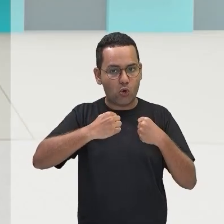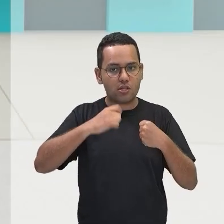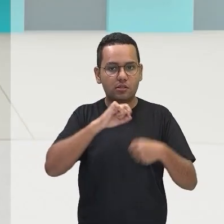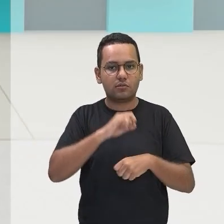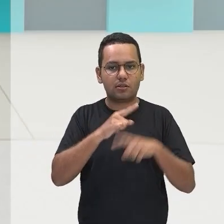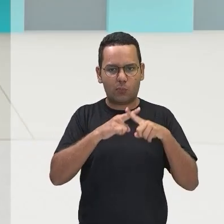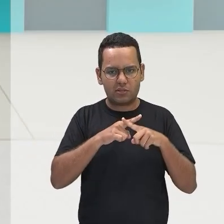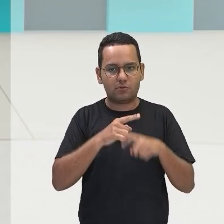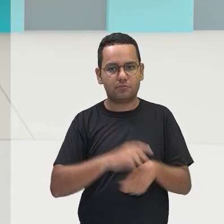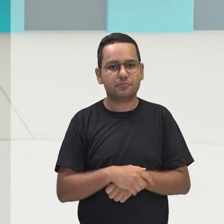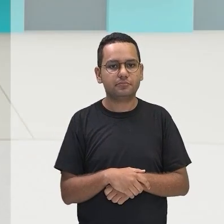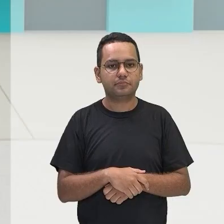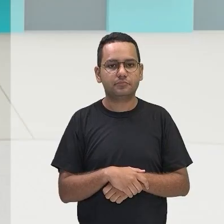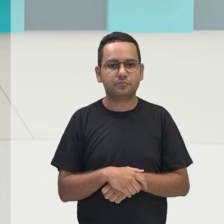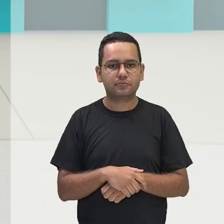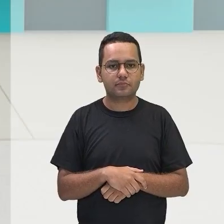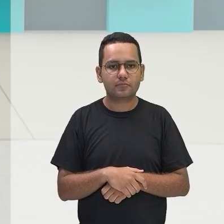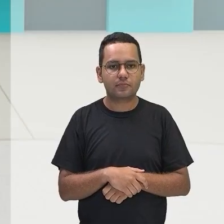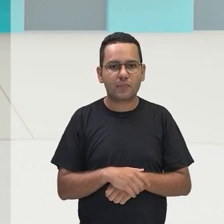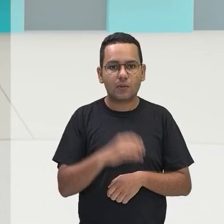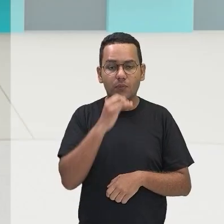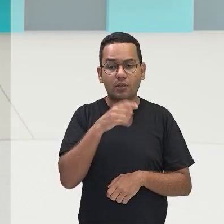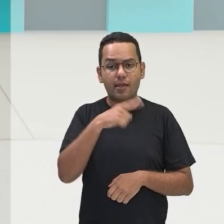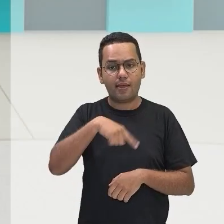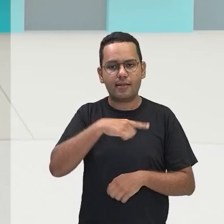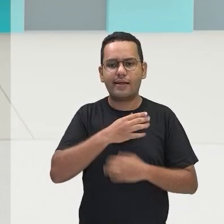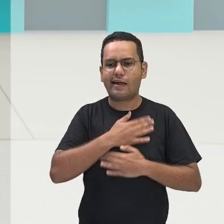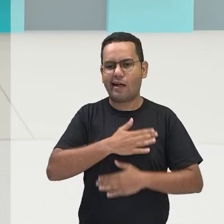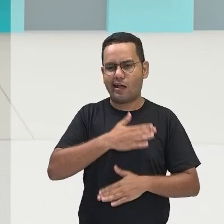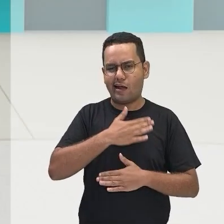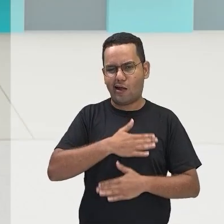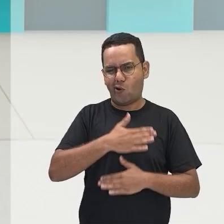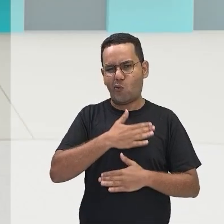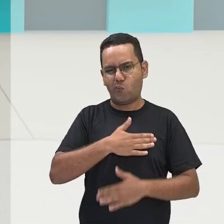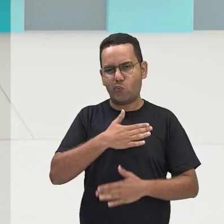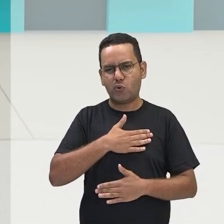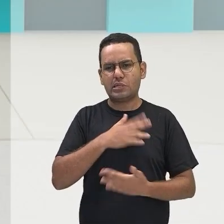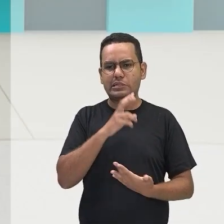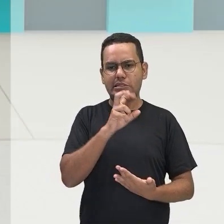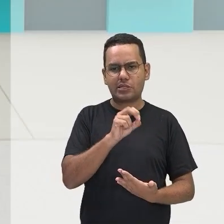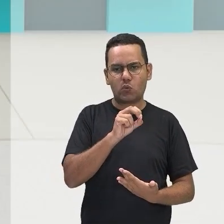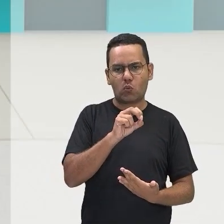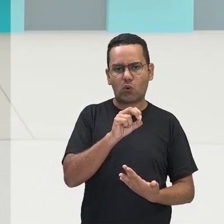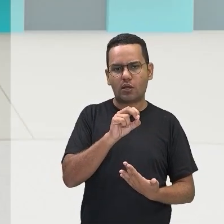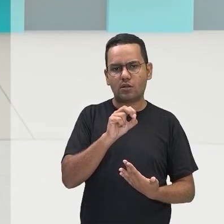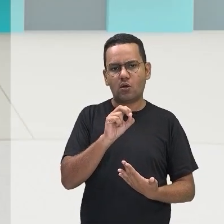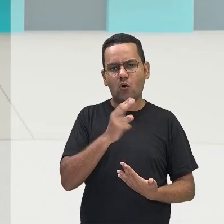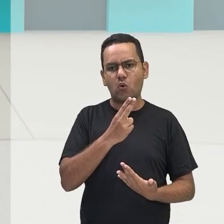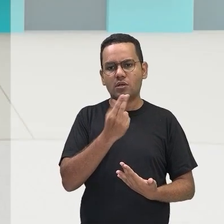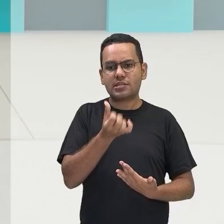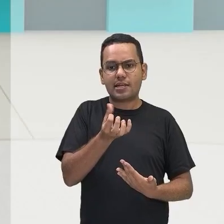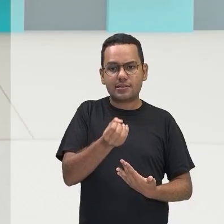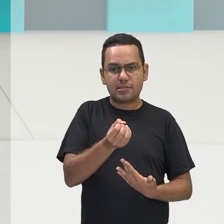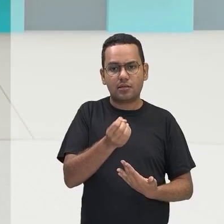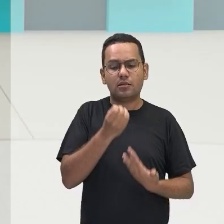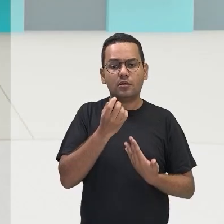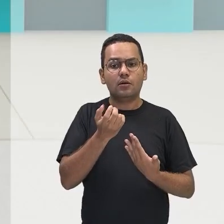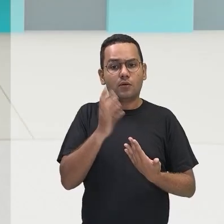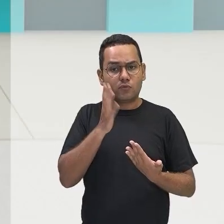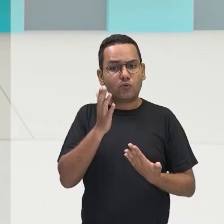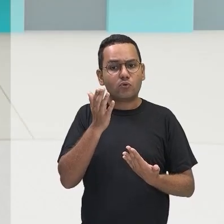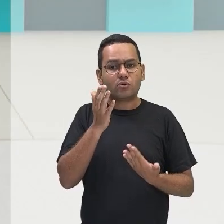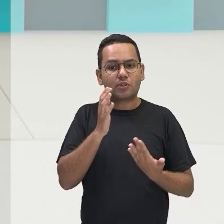chega a 50, 55, bem baixinho, se não for até mais, né? Que eu já vi uma reportagem falando sobre isso.